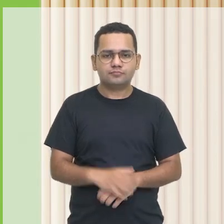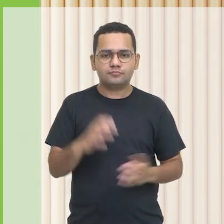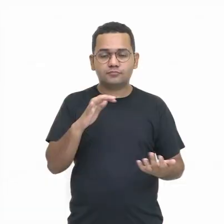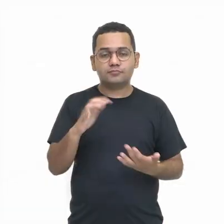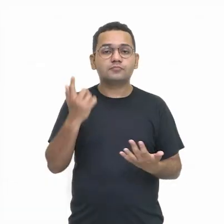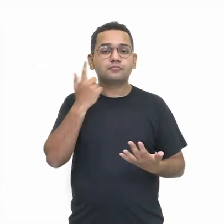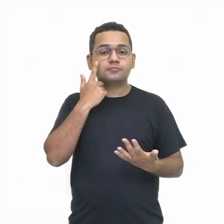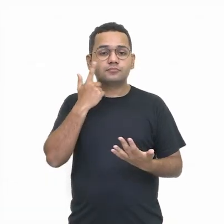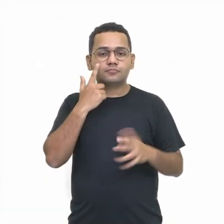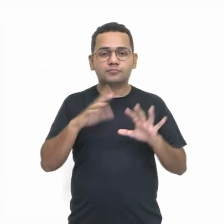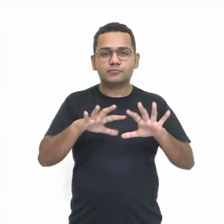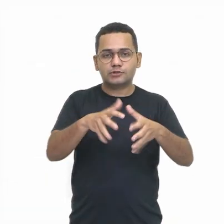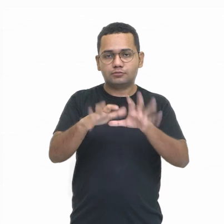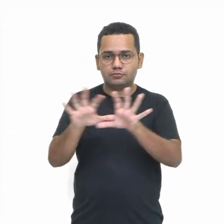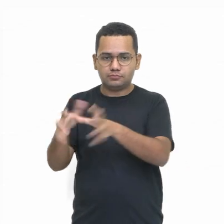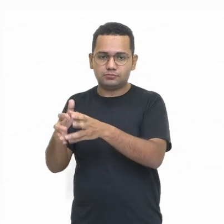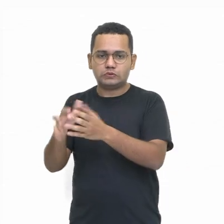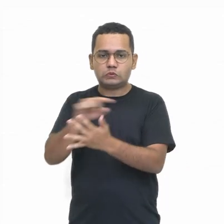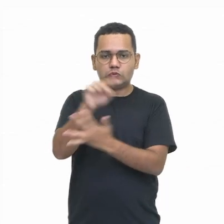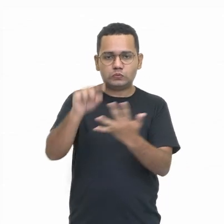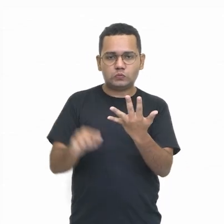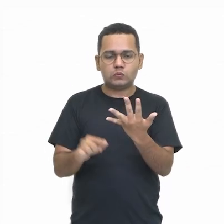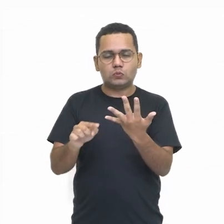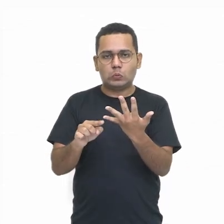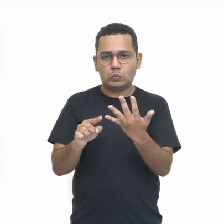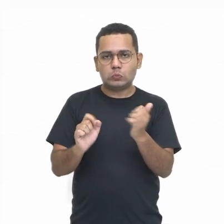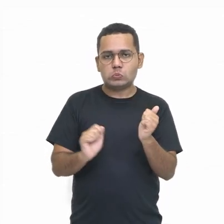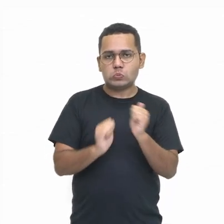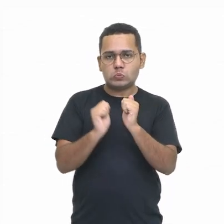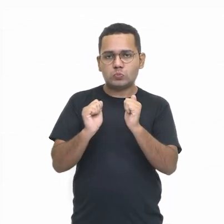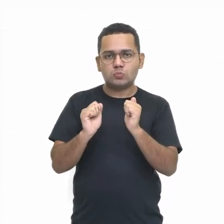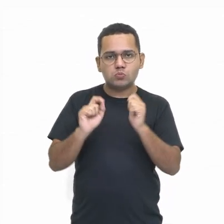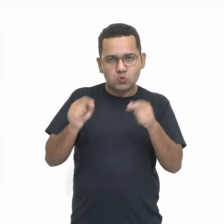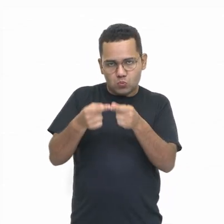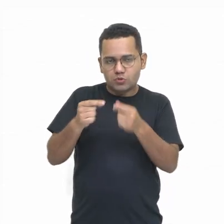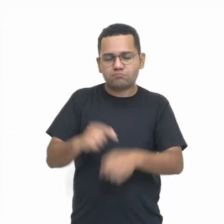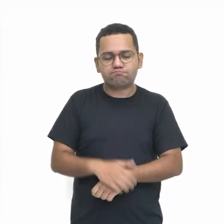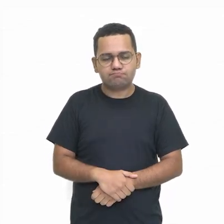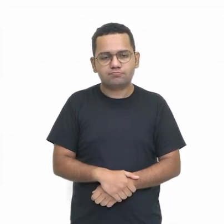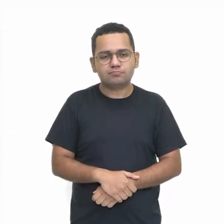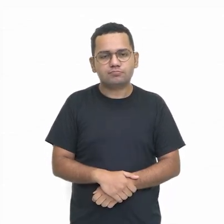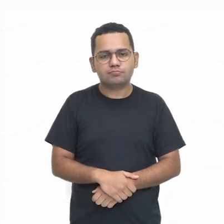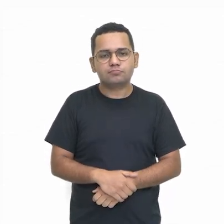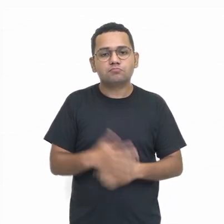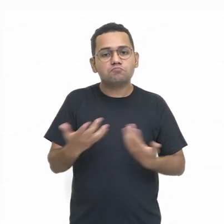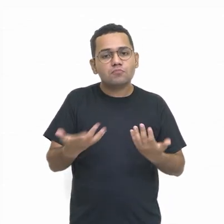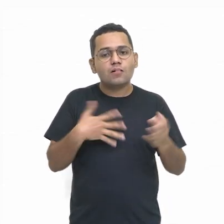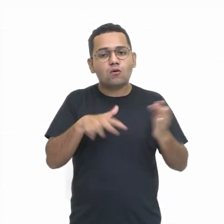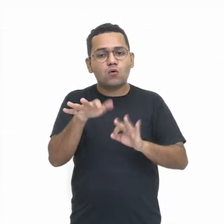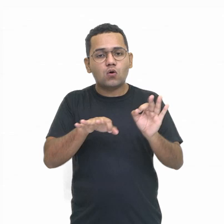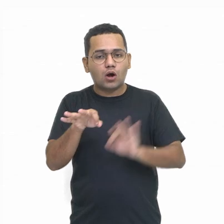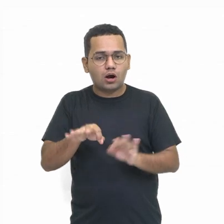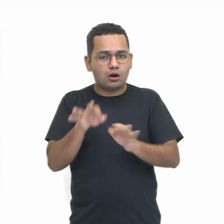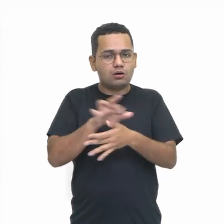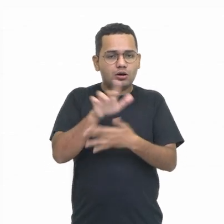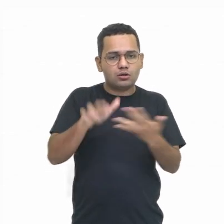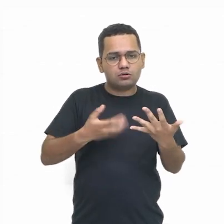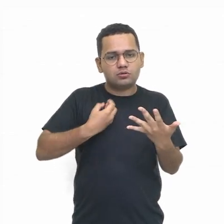desses seres vivos. Então, a classificação é um sistema que organiza os seres vivos em